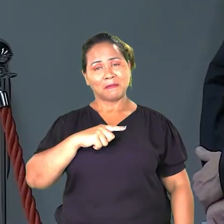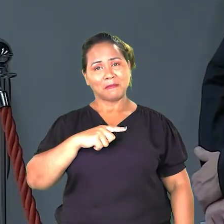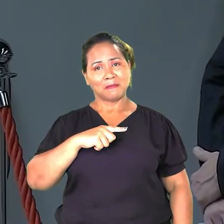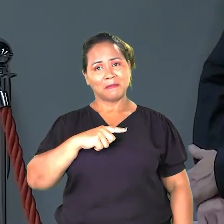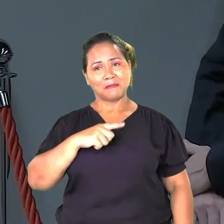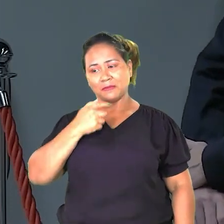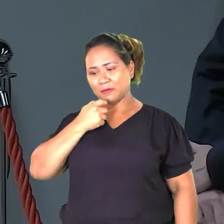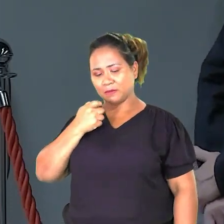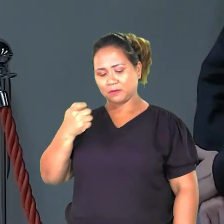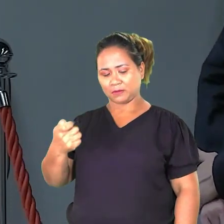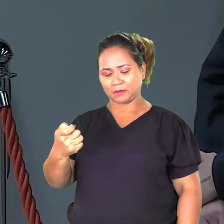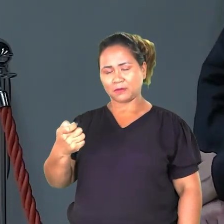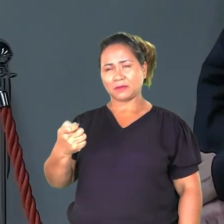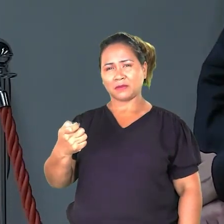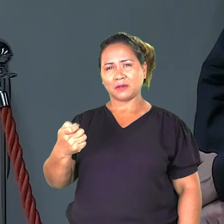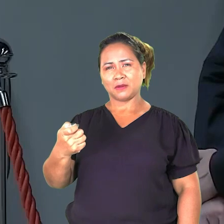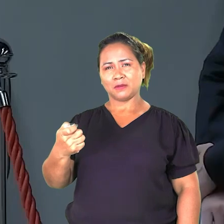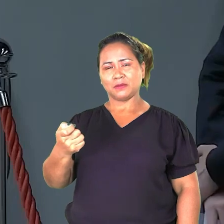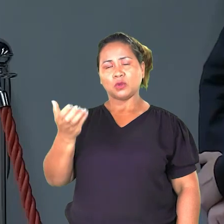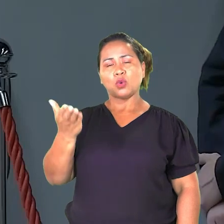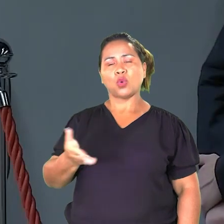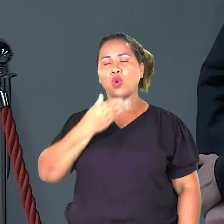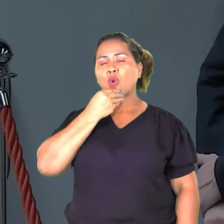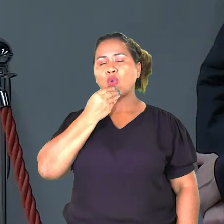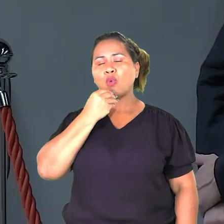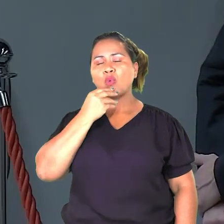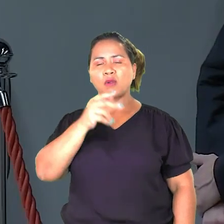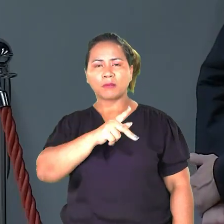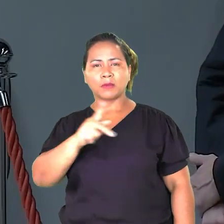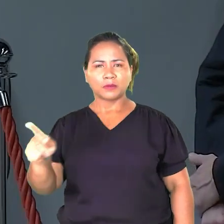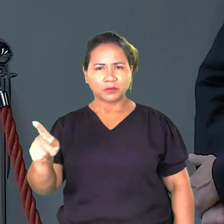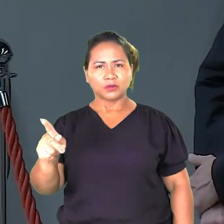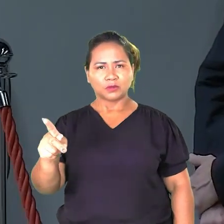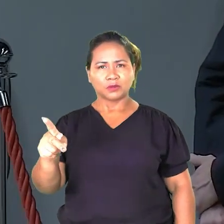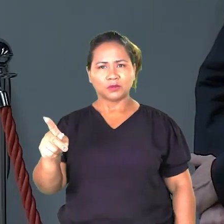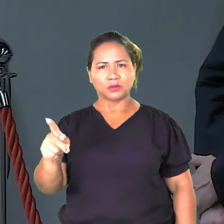Senhoras e senhores, Cerimonialista Edu nesse Garcia. momento que ouviremos a palavra